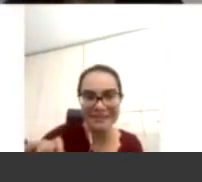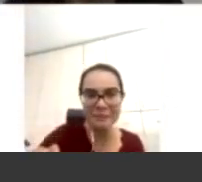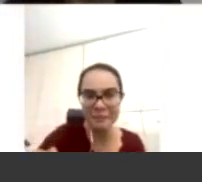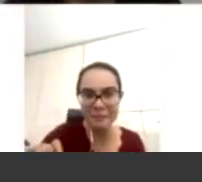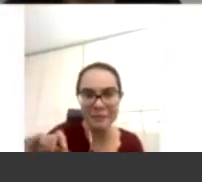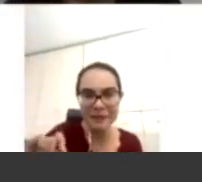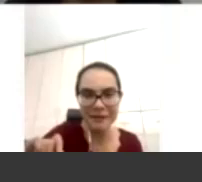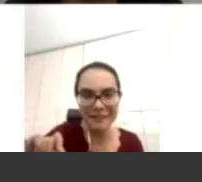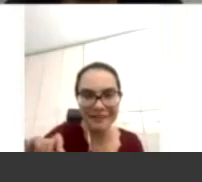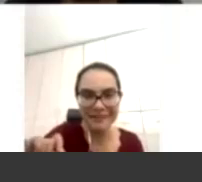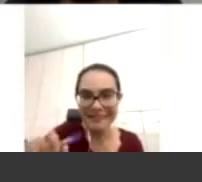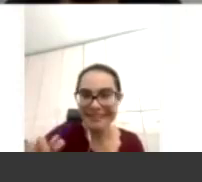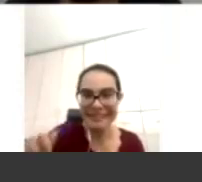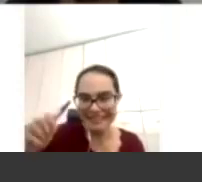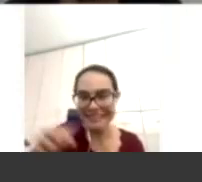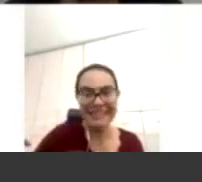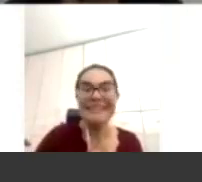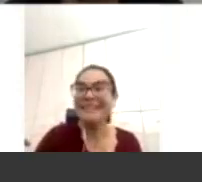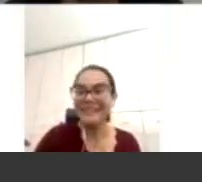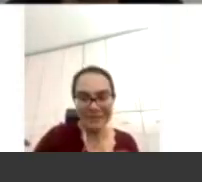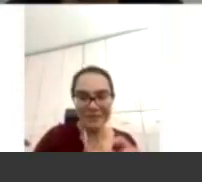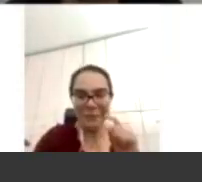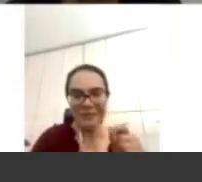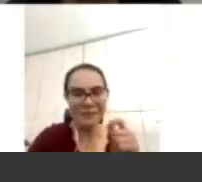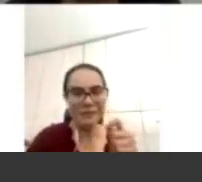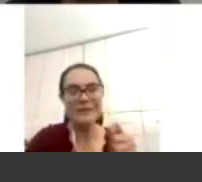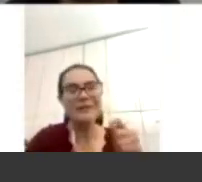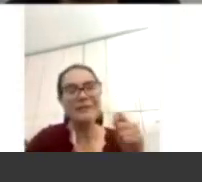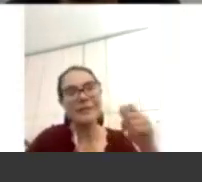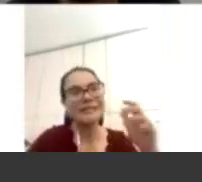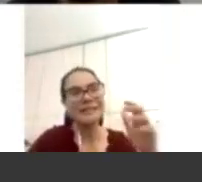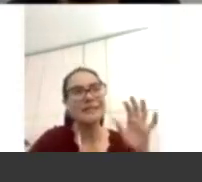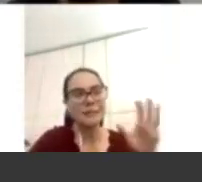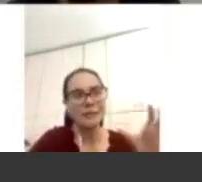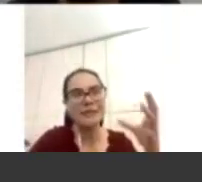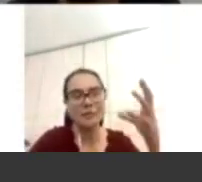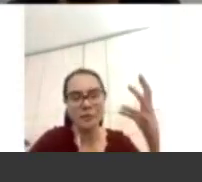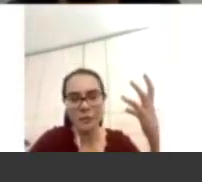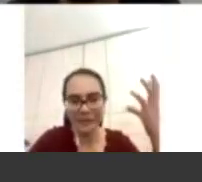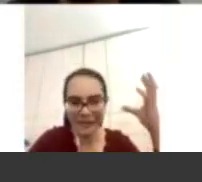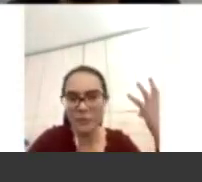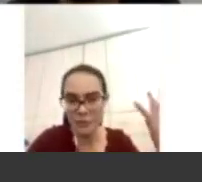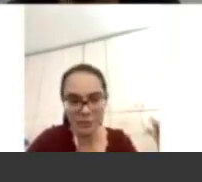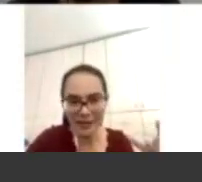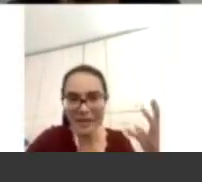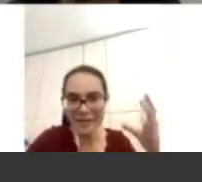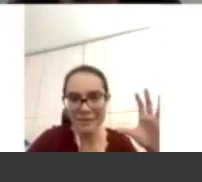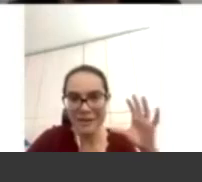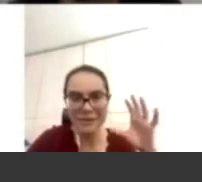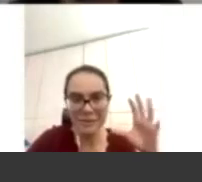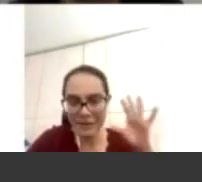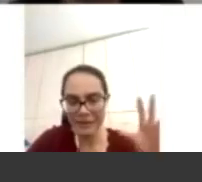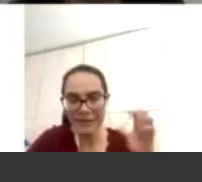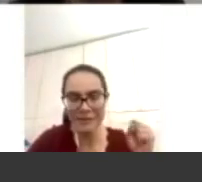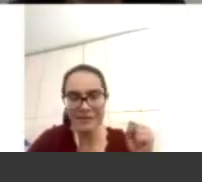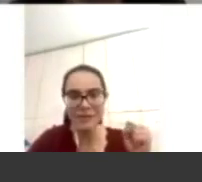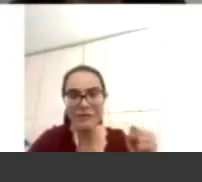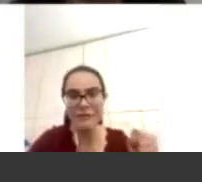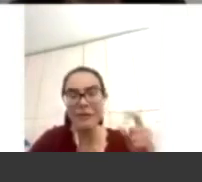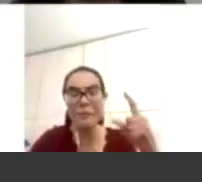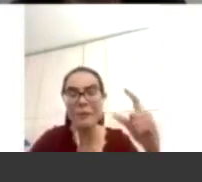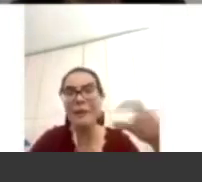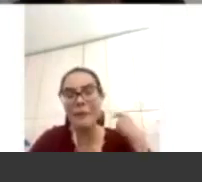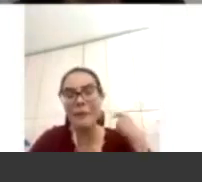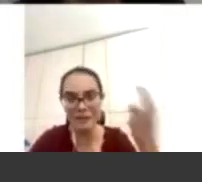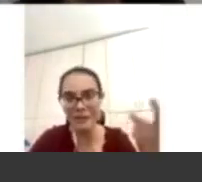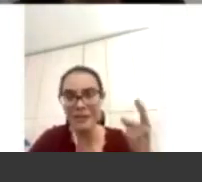página? Pois não, claro, com certeza. Sim, não, é só porque tem uma coisa bem interessante, porque assim, o Bernardo trouxe um caso, e um caso bem ilustrativo.